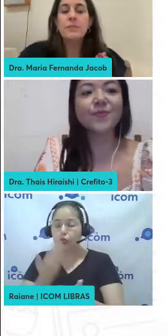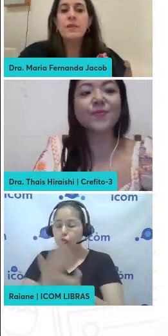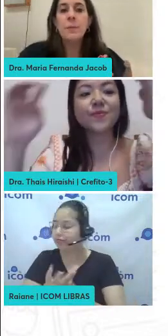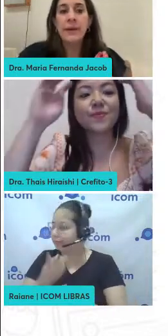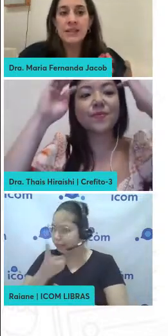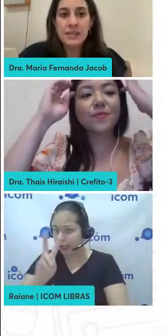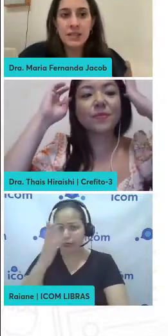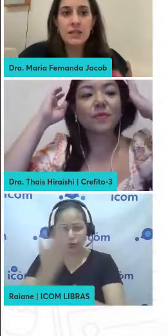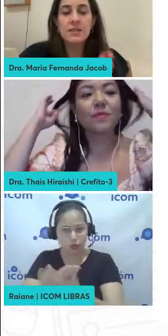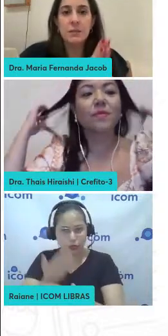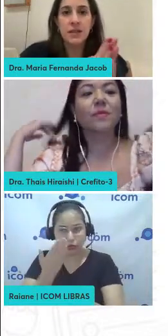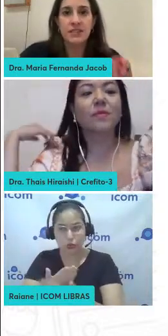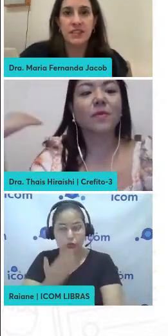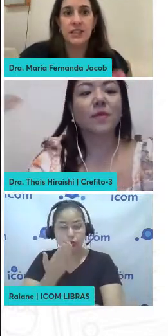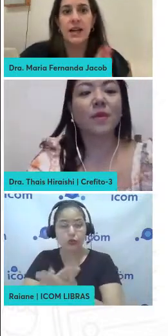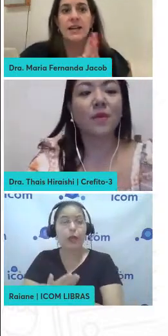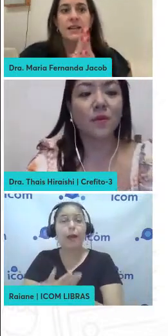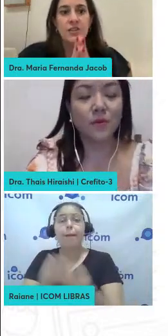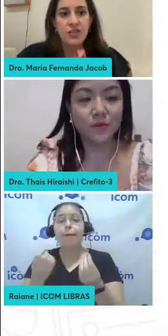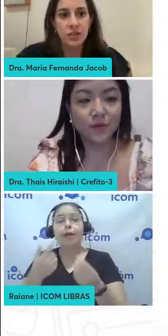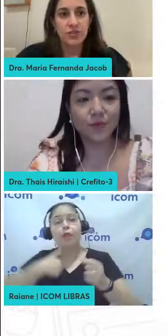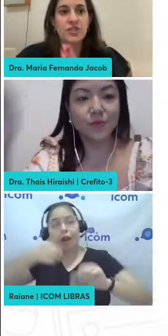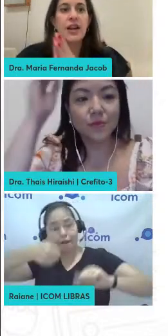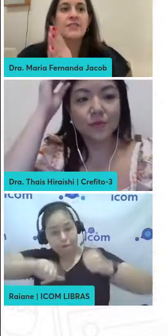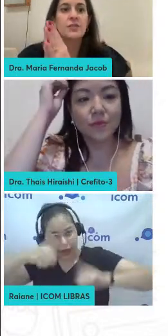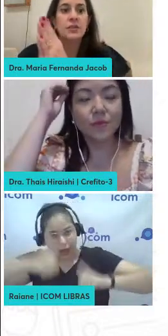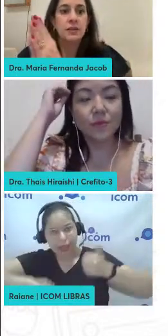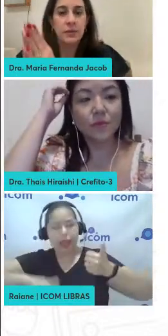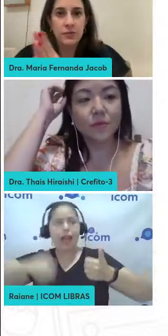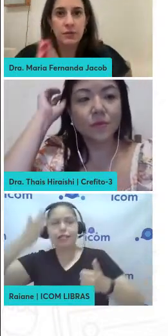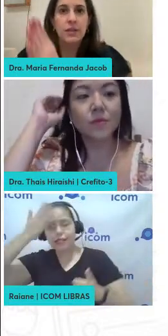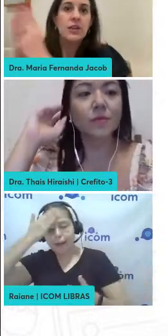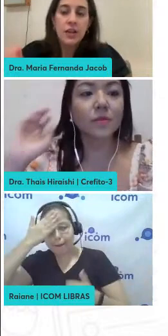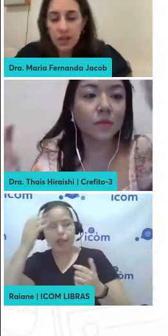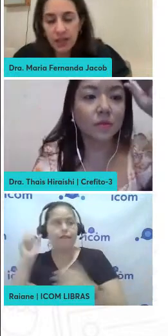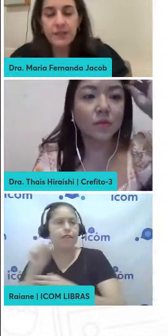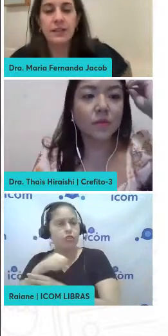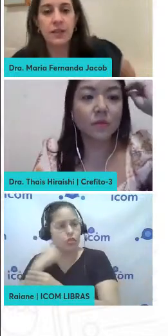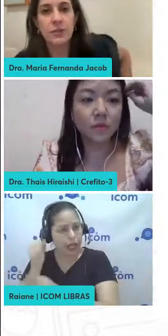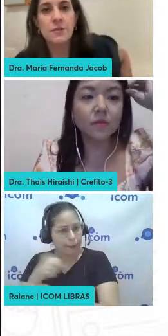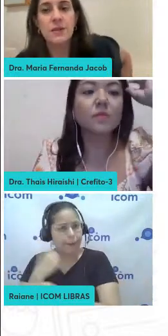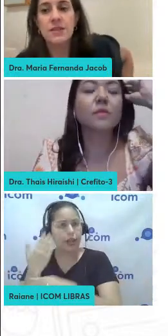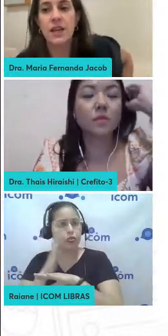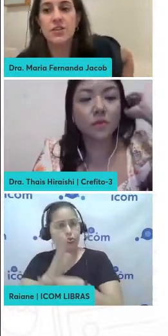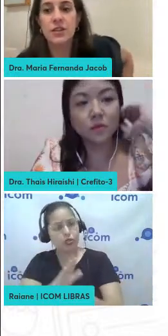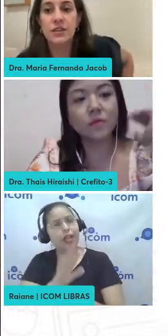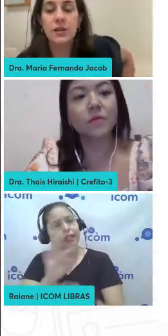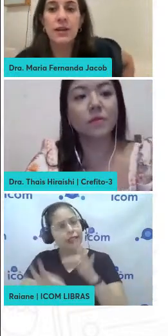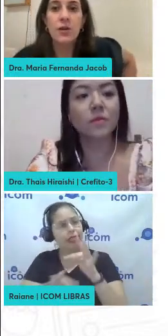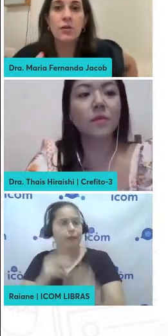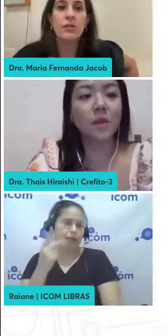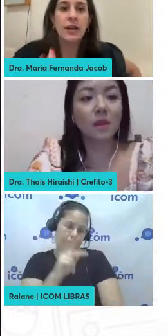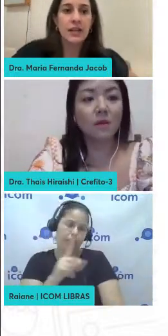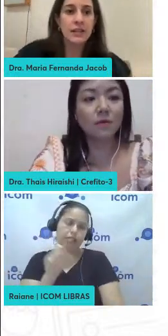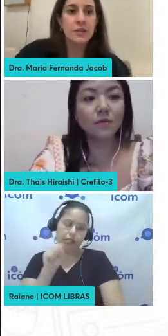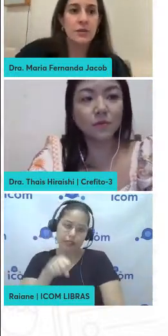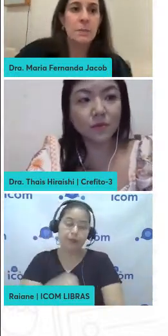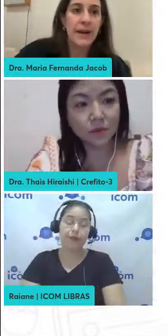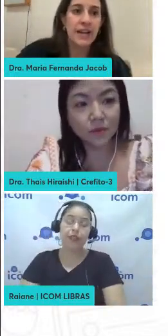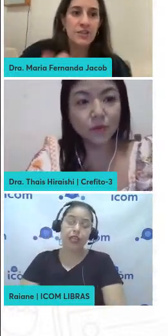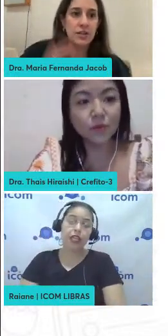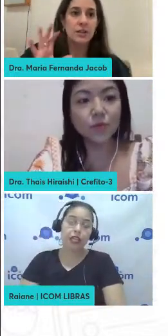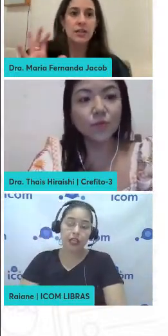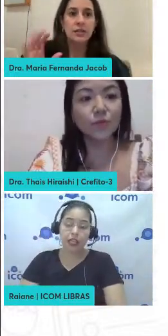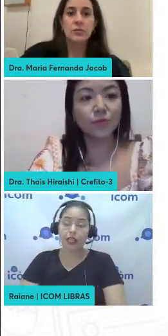sempre para, sim, saber avaliar, diagnosticar fisioterapeuticamente e tratar o nosso paciente. Então, é colocar isso